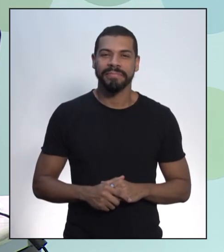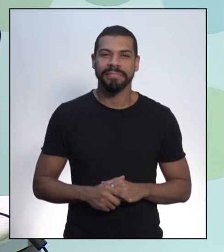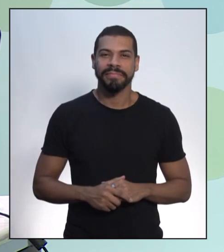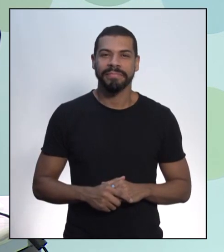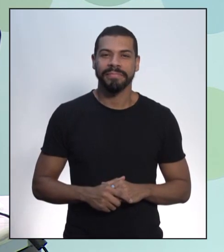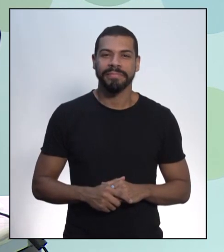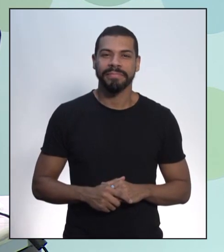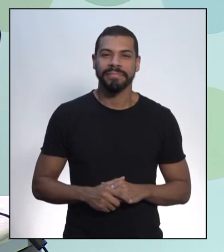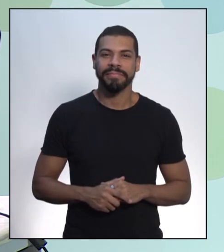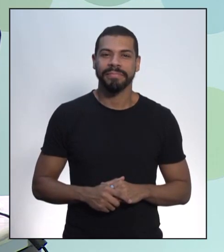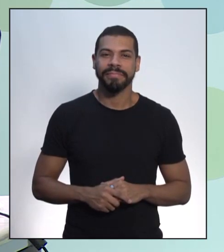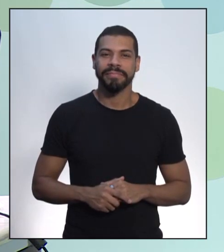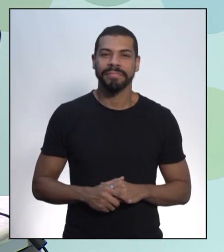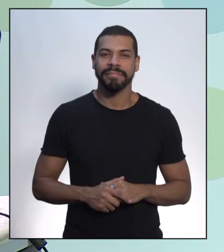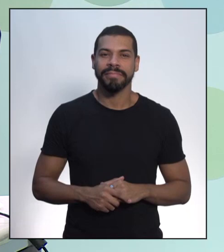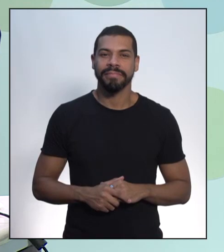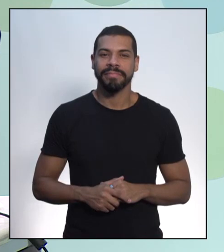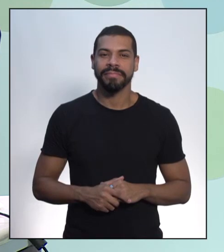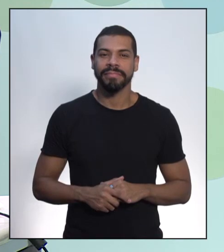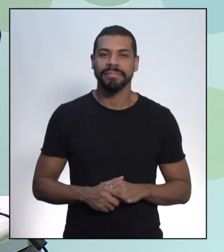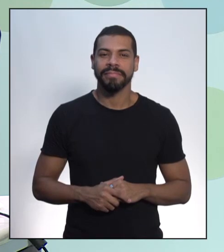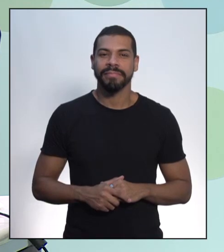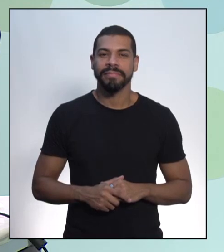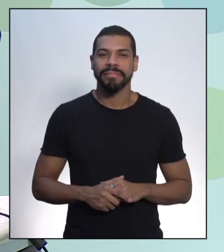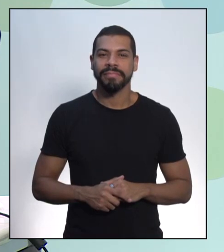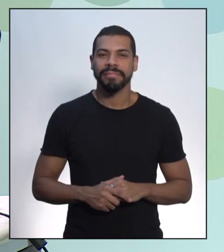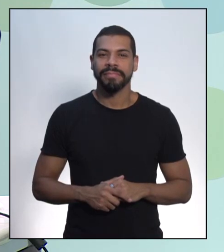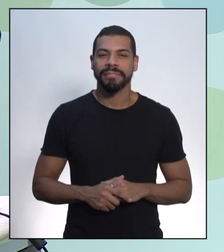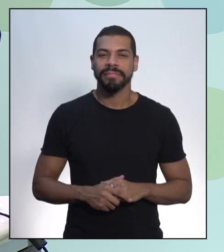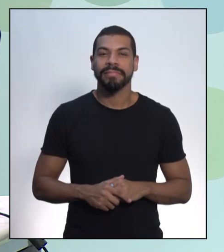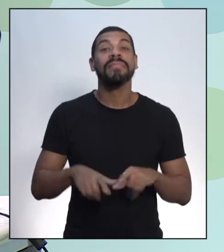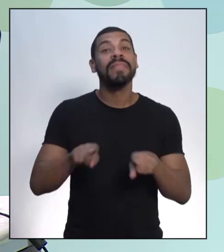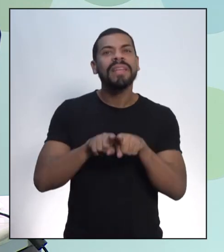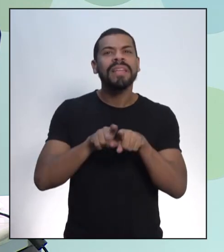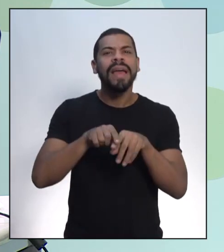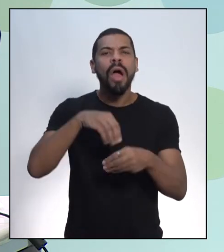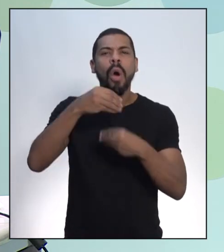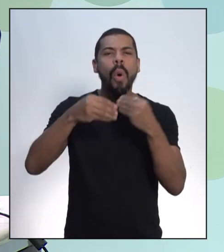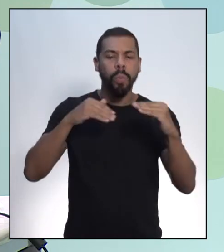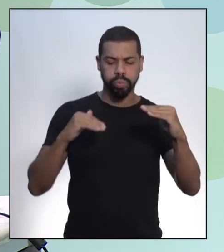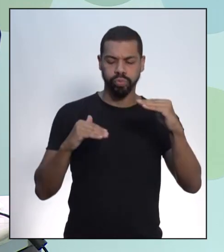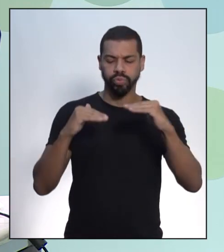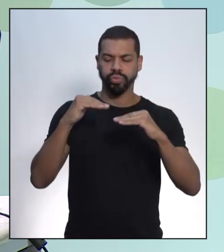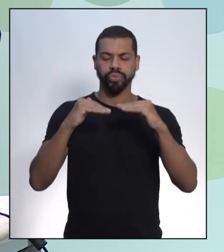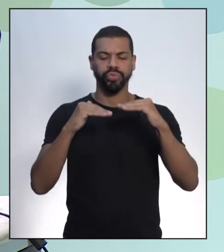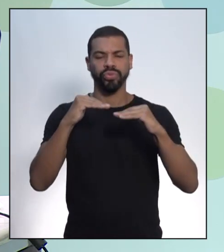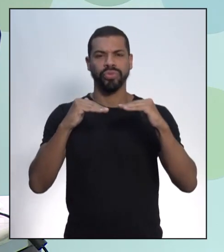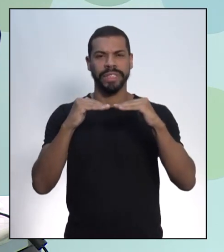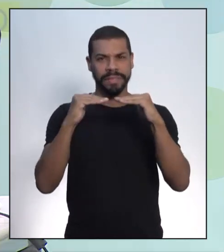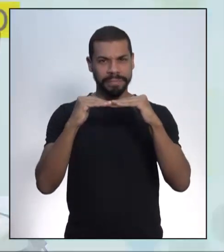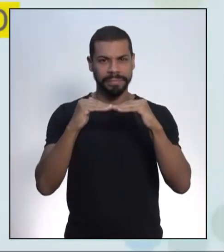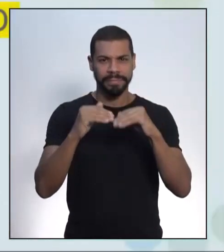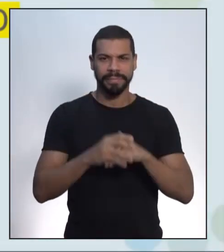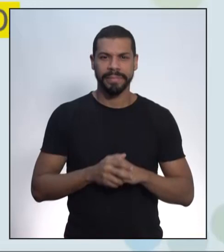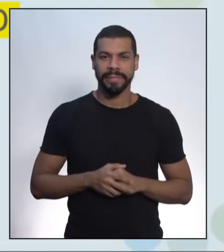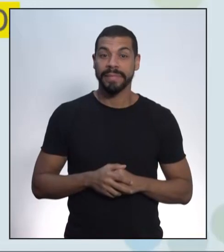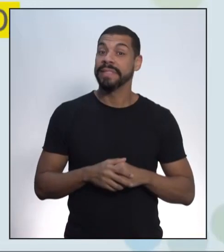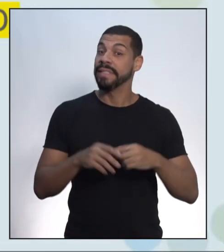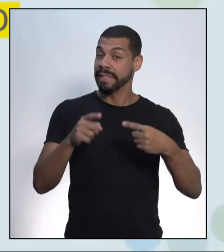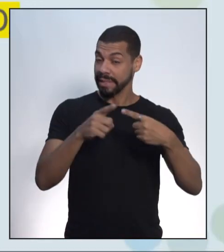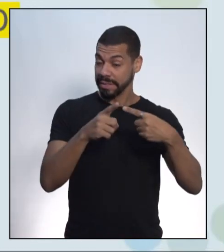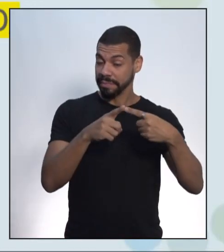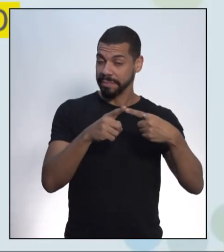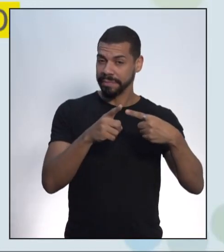volta um pouquinho, o slide anterior, que tem a reação de neutralização. Se vocês verem lá embaixo, nós temos a